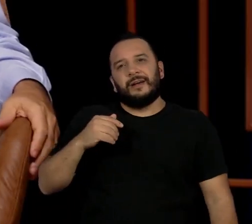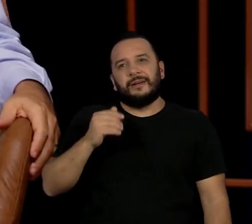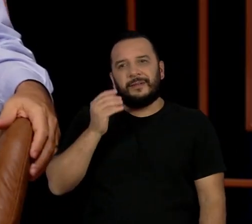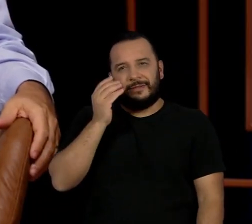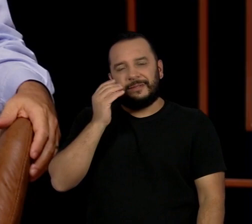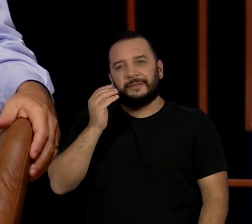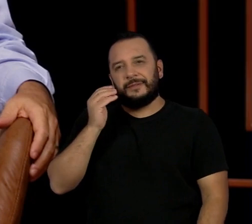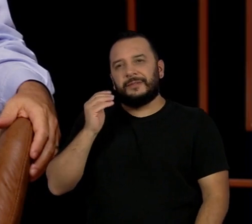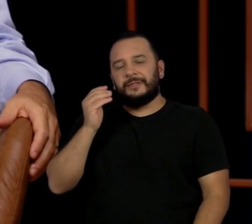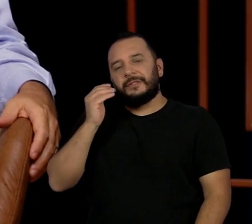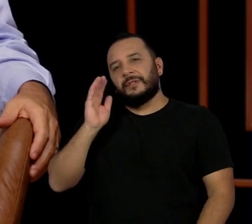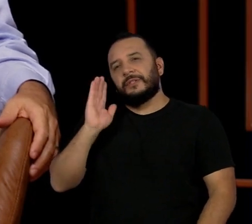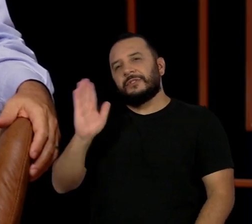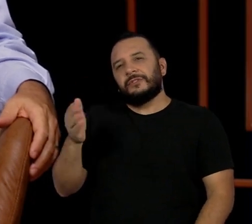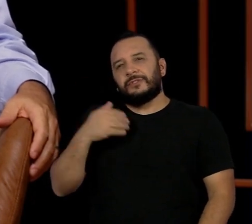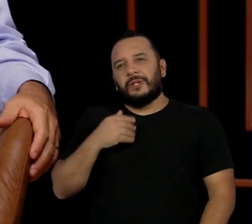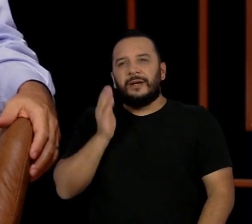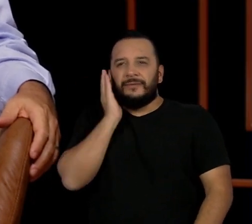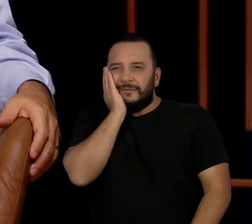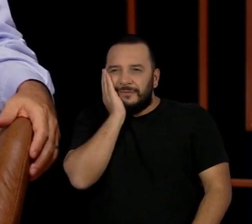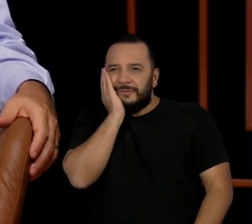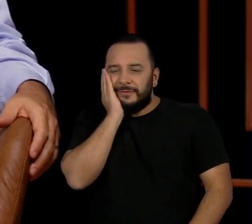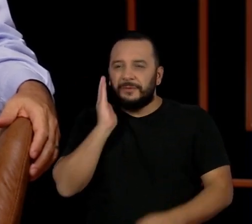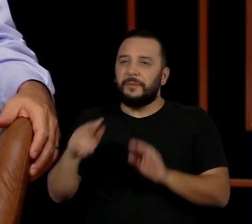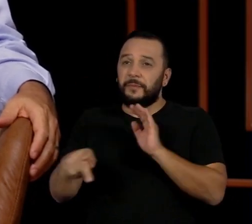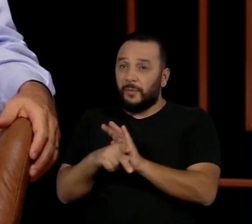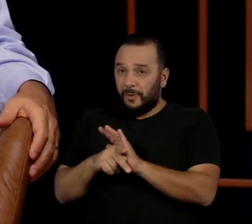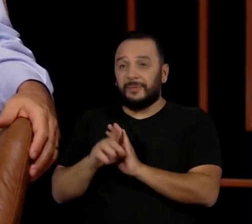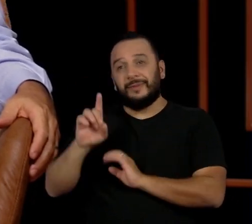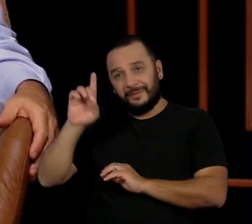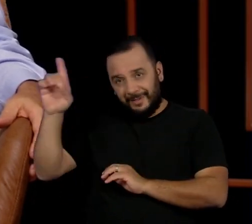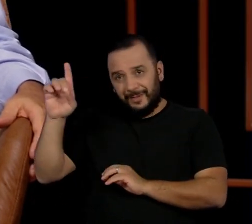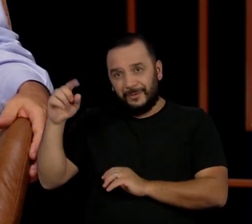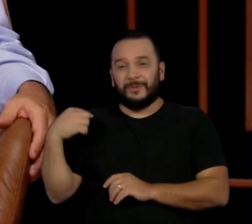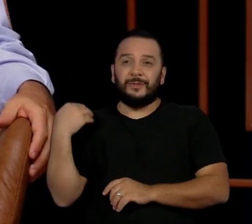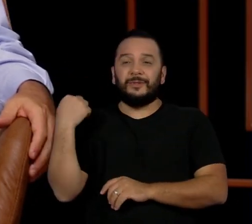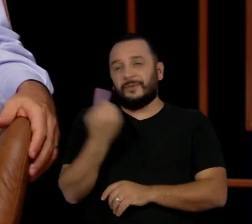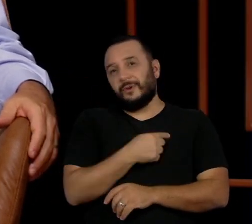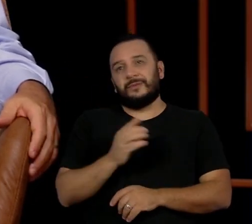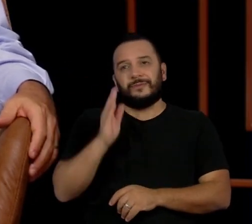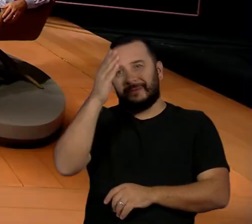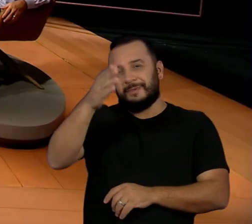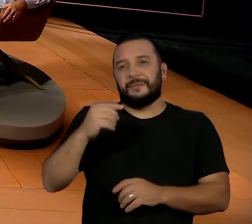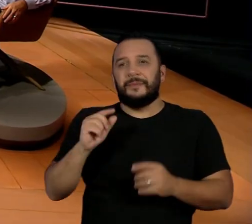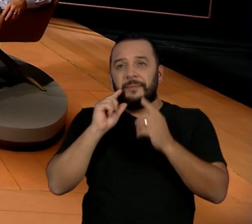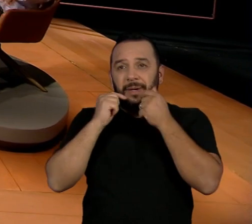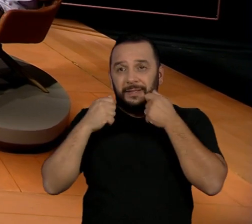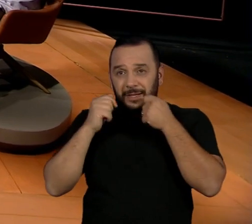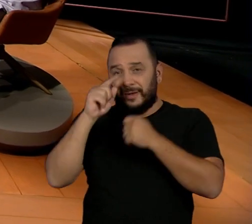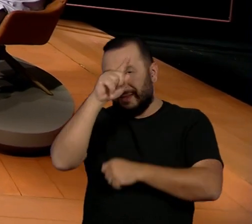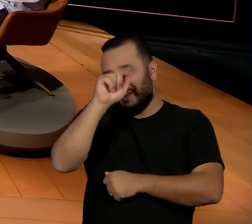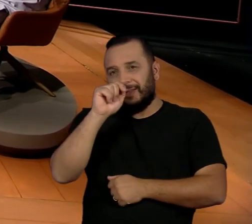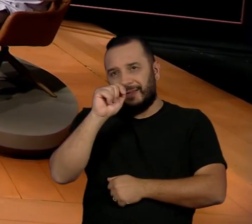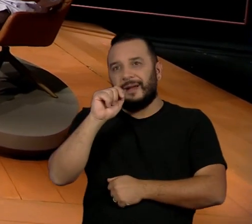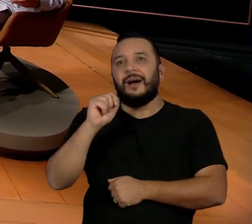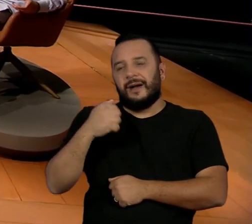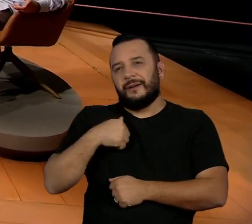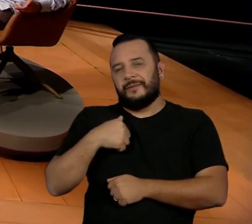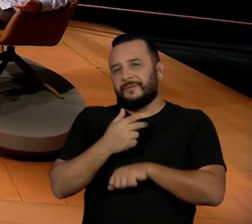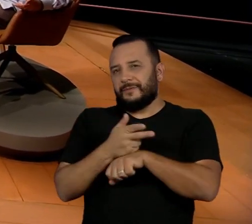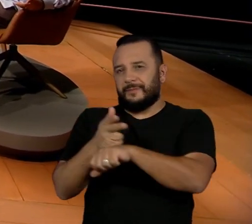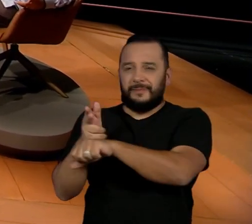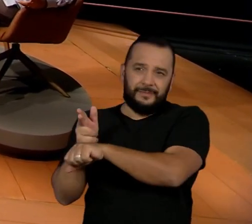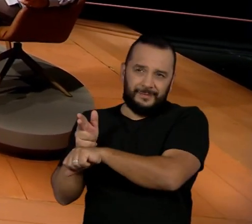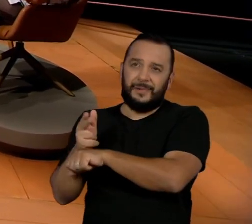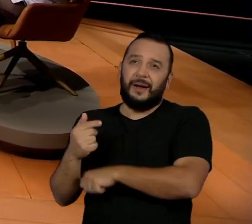fomos para Maceió filmar. Foi uma experiência linda. Uma experiência linda. Eu sou um apaixonado